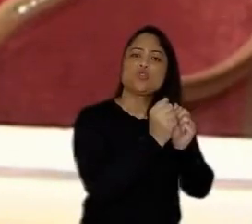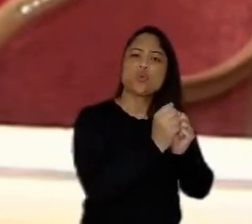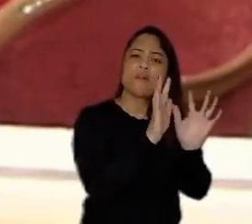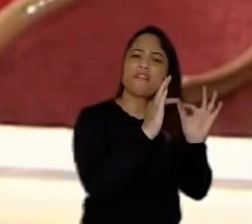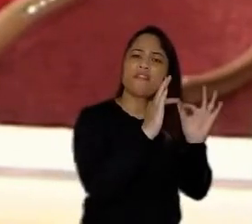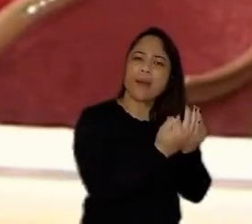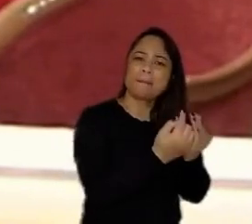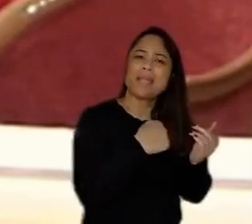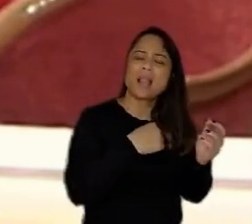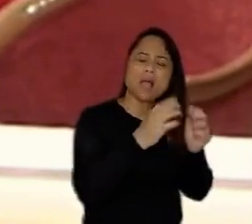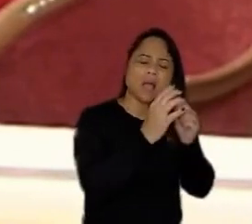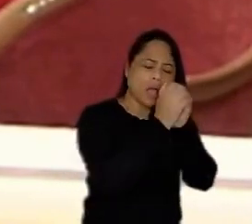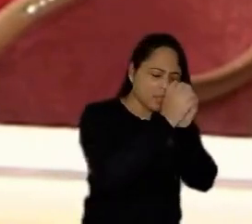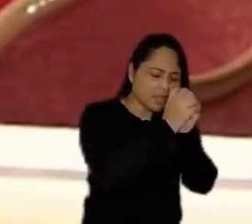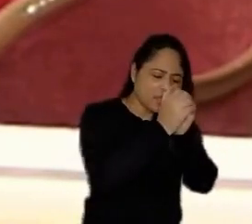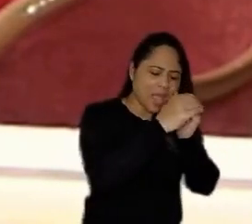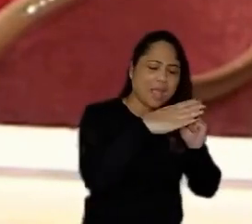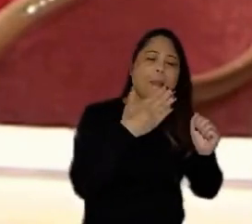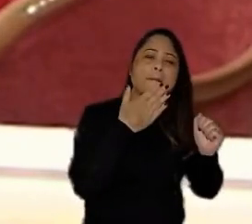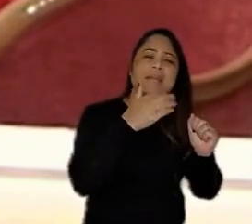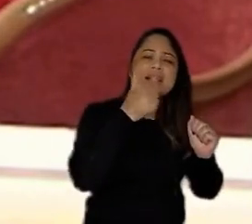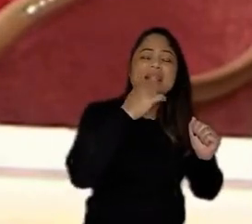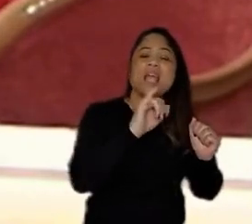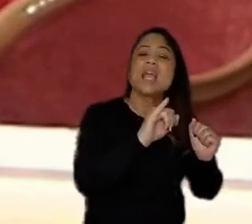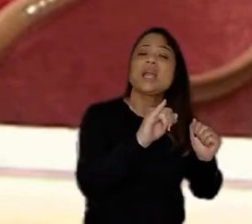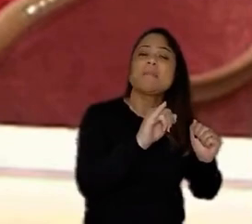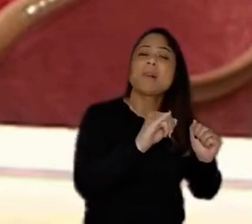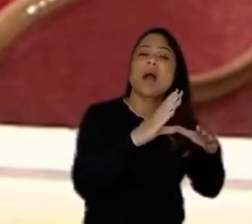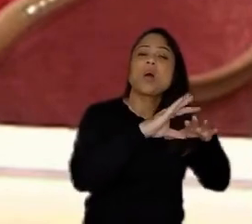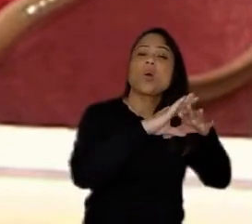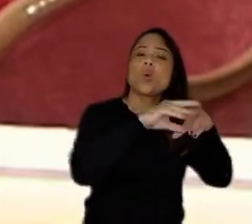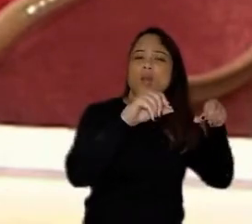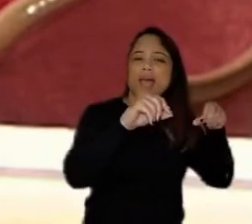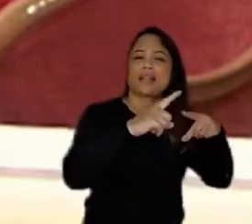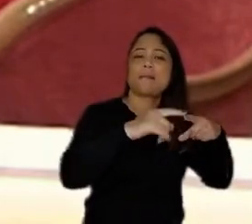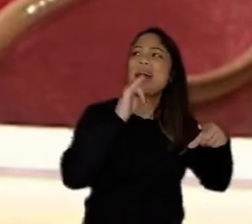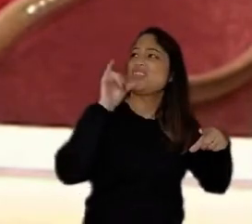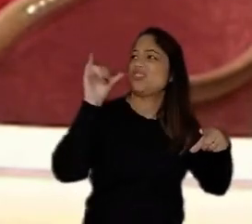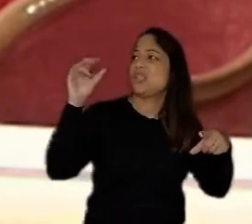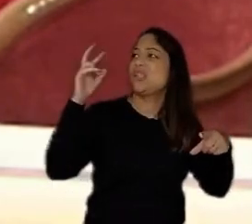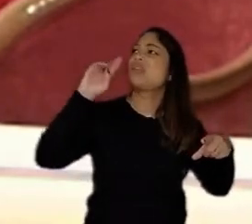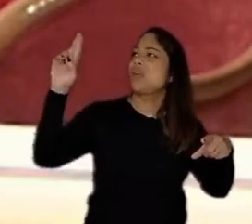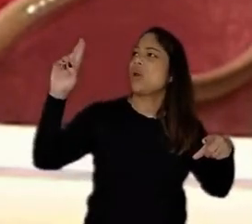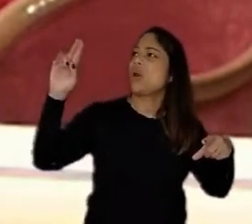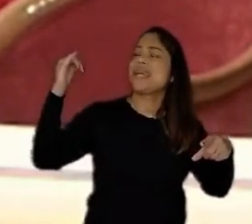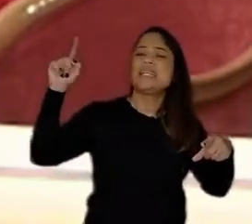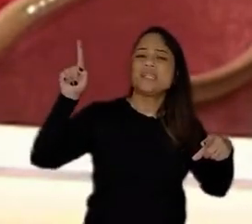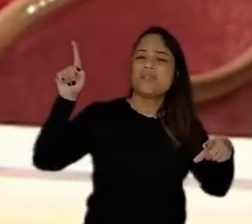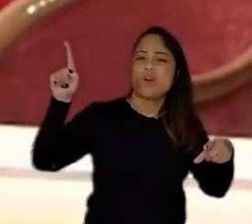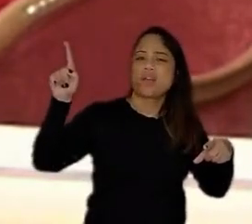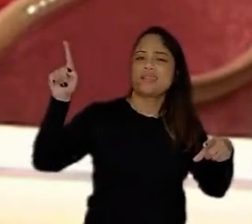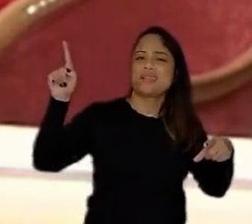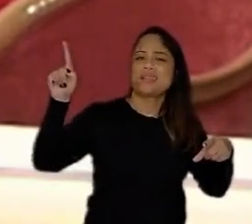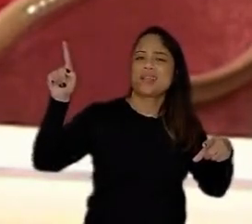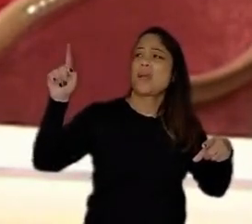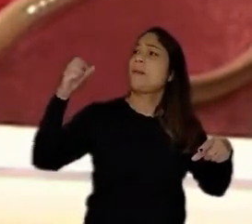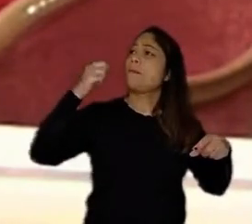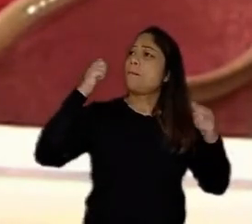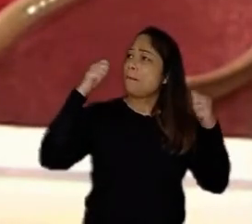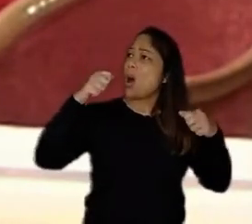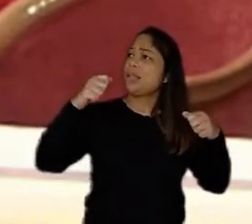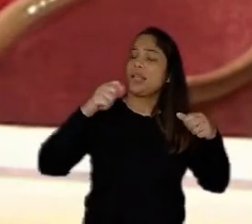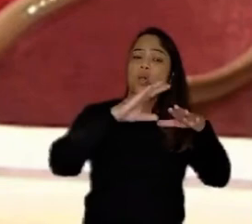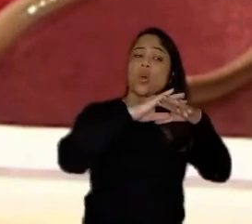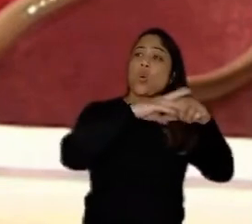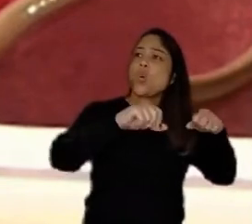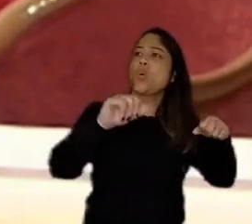irmã no UTI ficar curada. Mas o sentimento que eu tinha é: Senhor, se o Senhor tiver propósito na vida dela, a minha esperança é cura ela. Mas se o